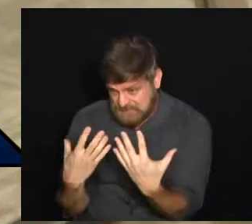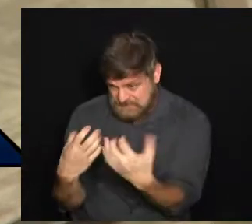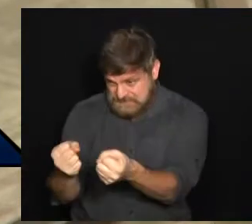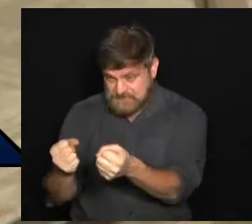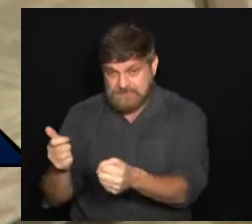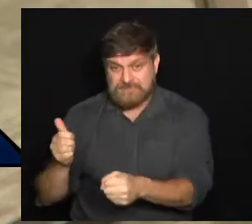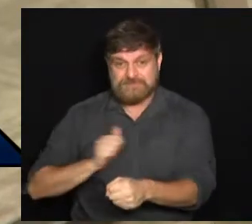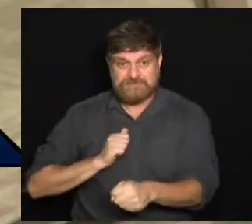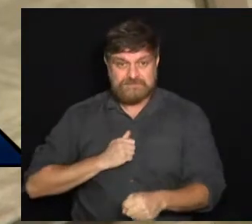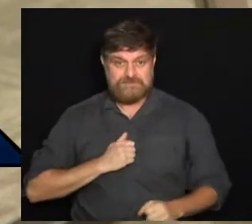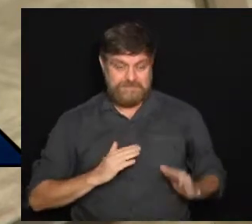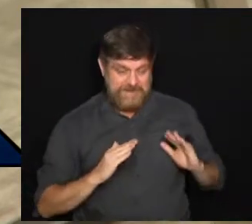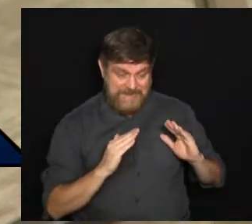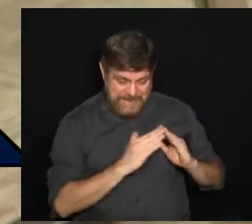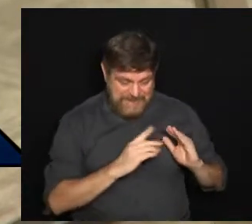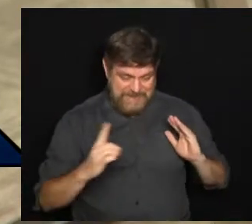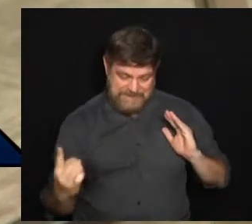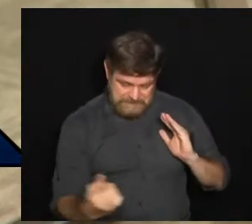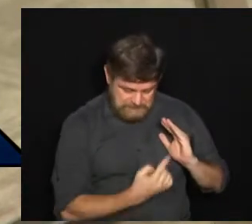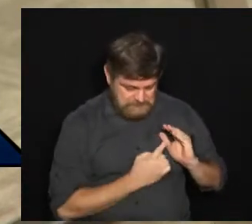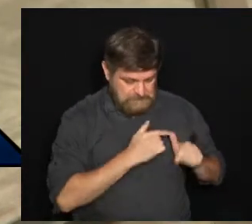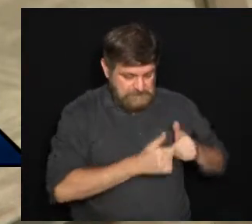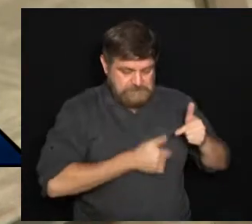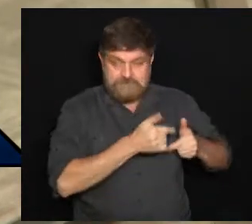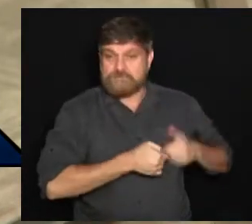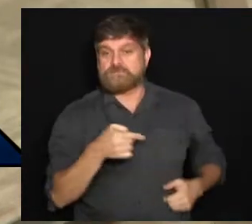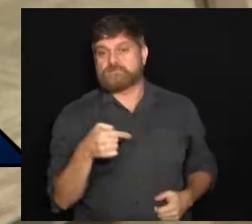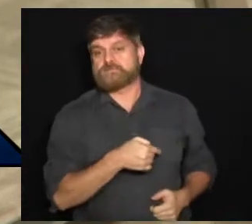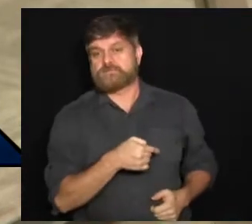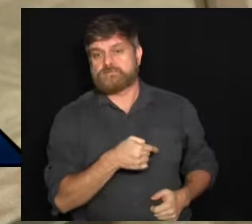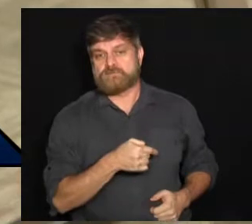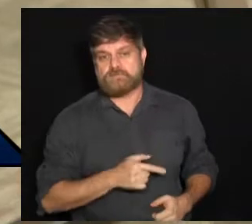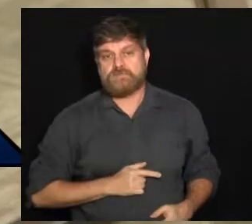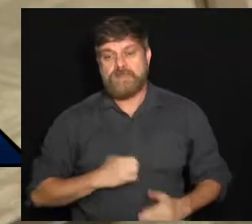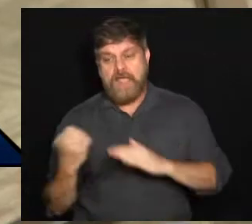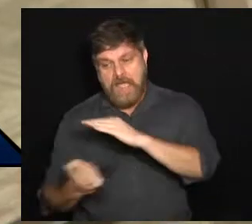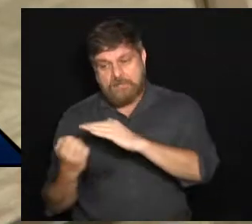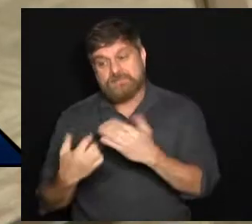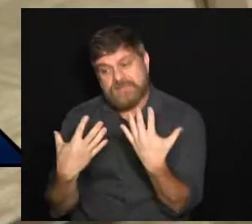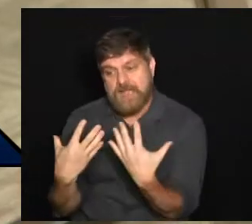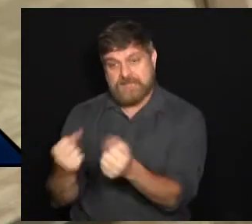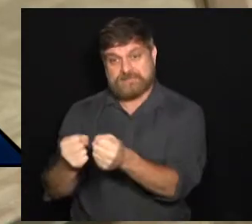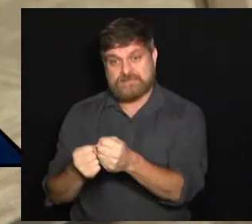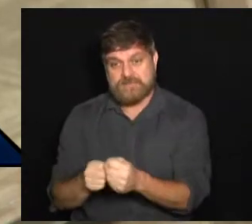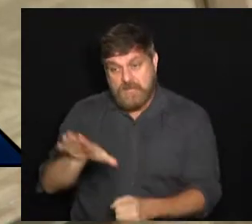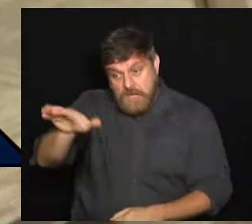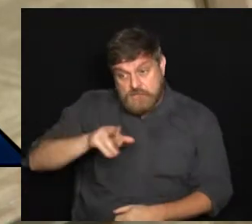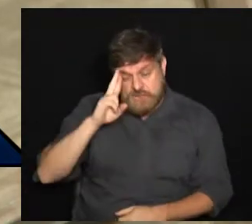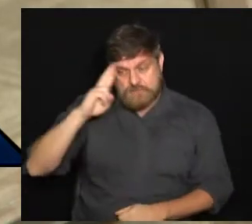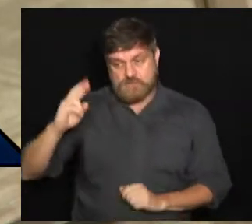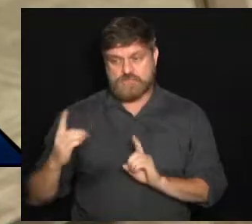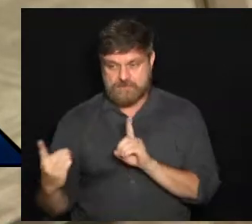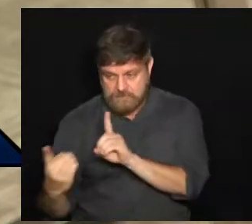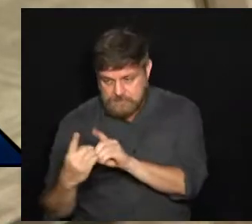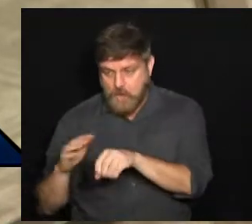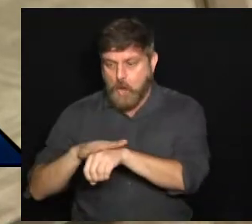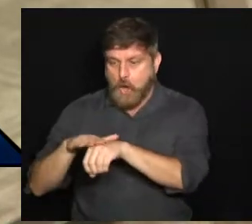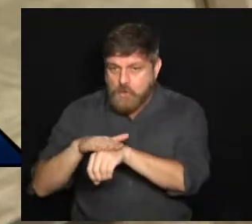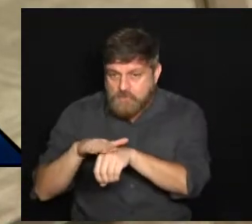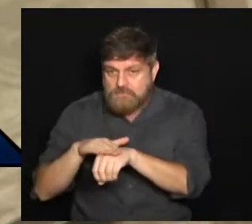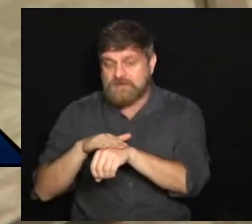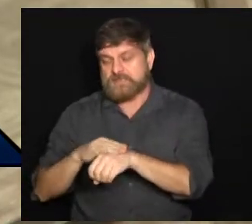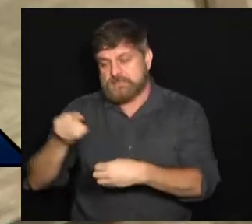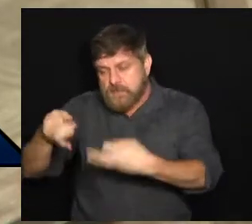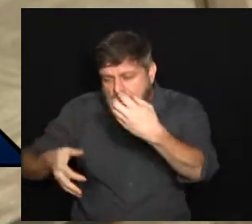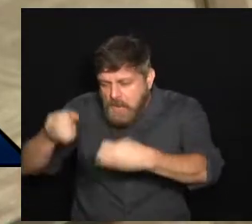home office para funções que podem ser feitas em home office, ela tem que adotar. Você tem que dialogar com a tua chefia, com os teus pares, e isso tem